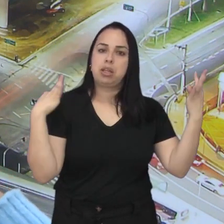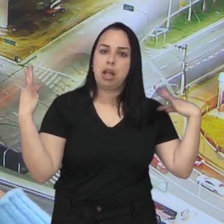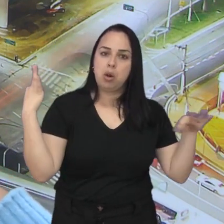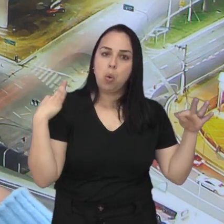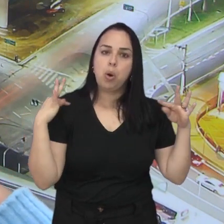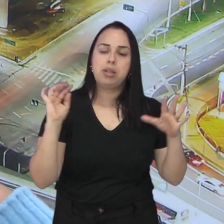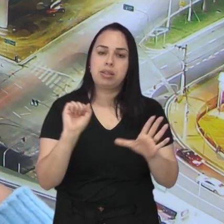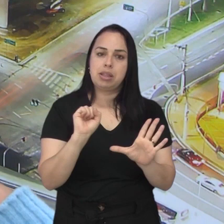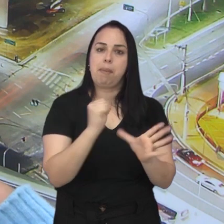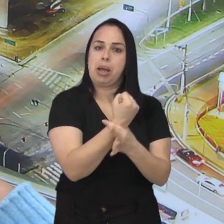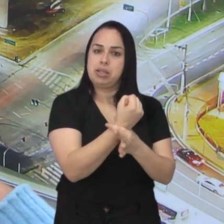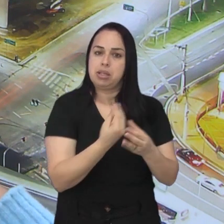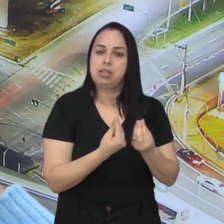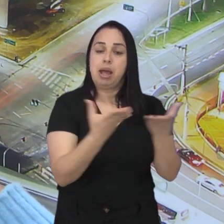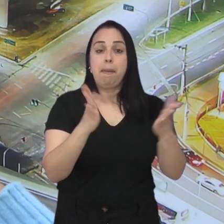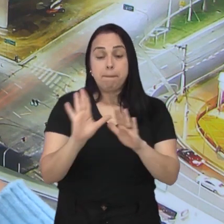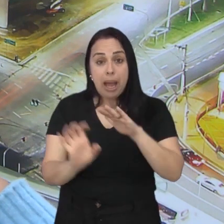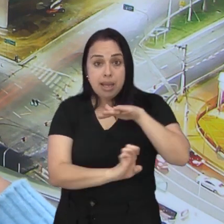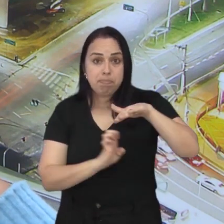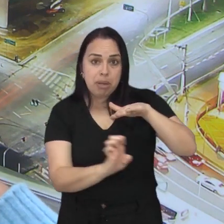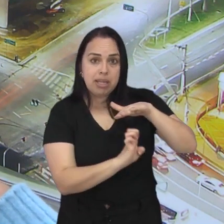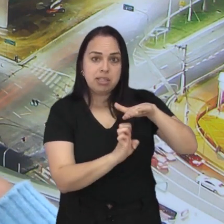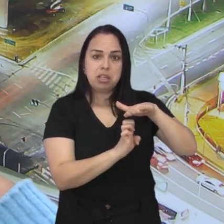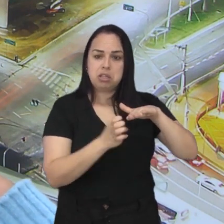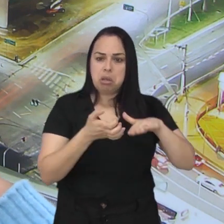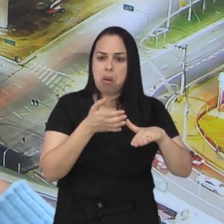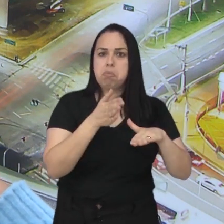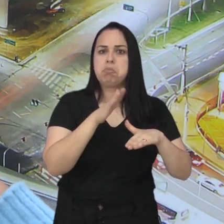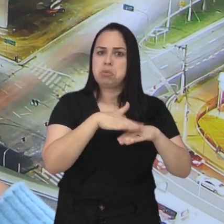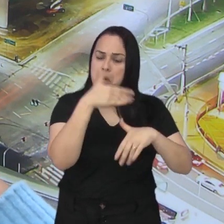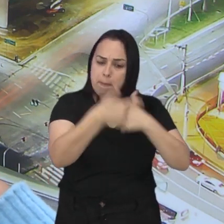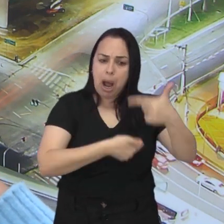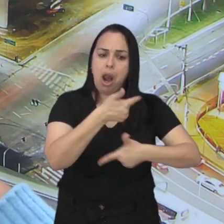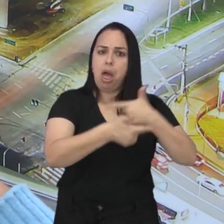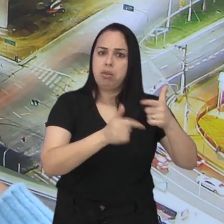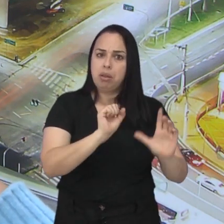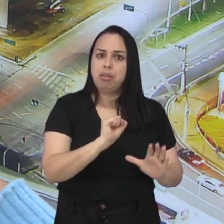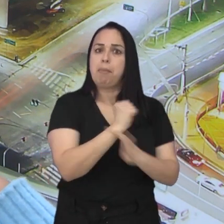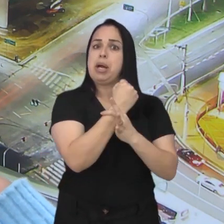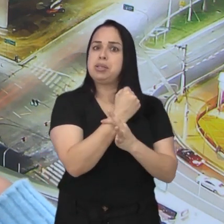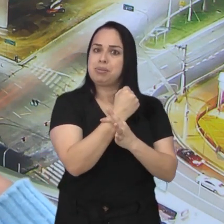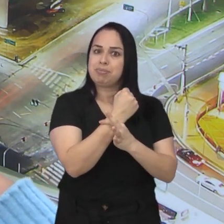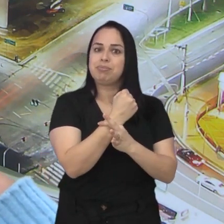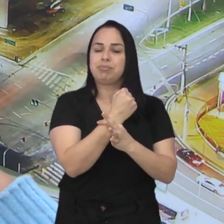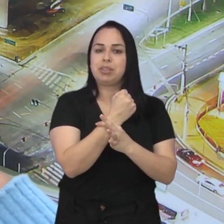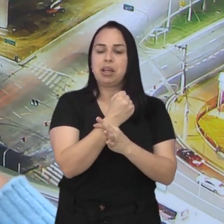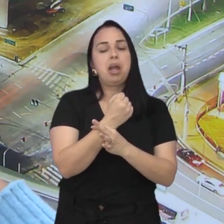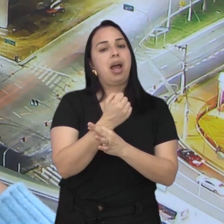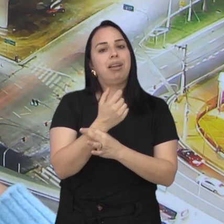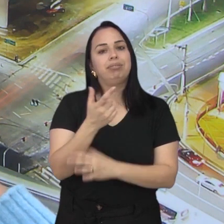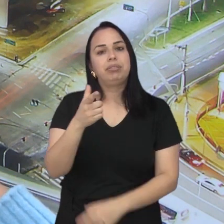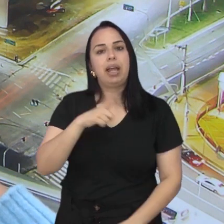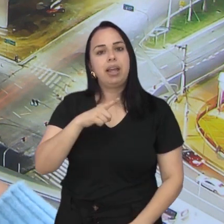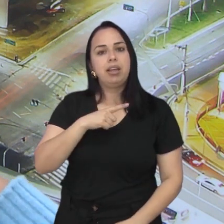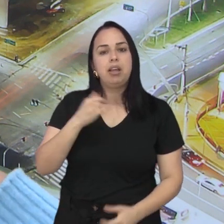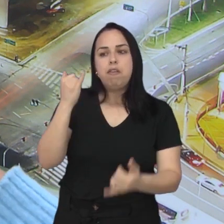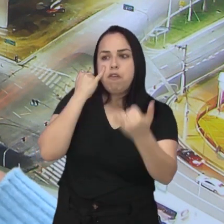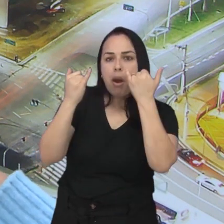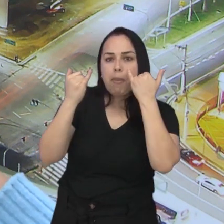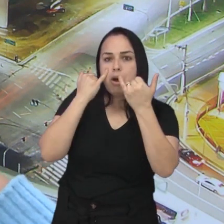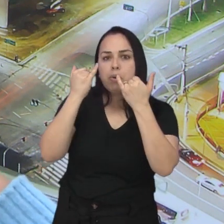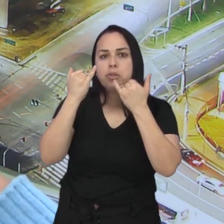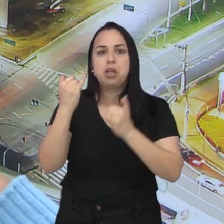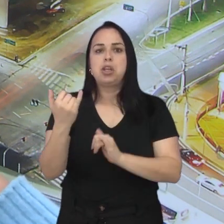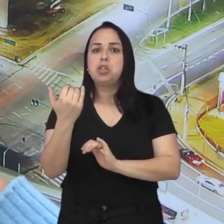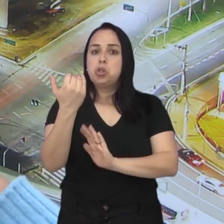uma segurança também para a empresa que está ali prestando um serviço, ela vai ter acesso